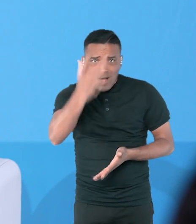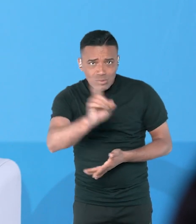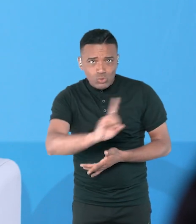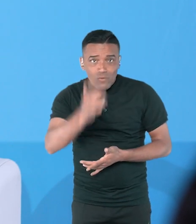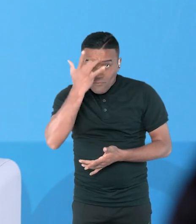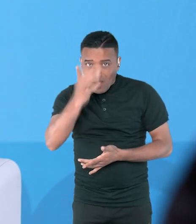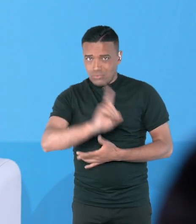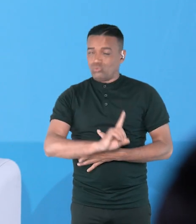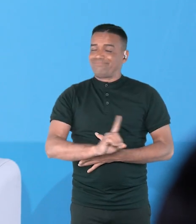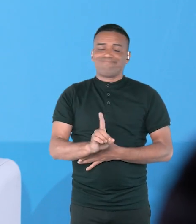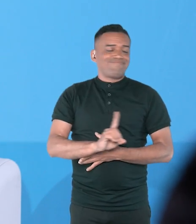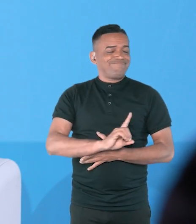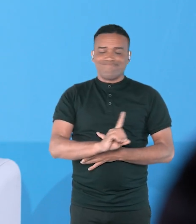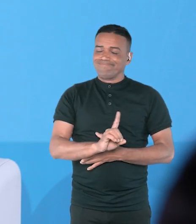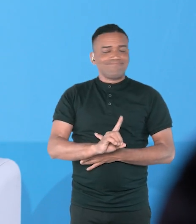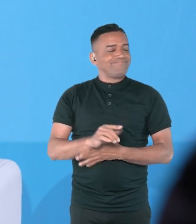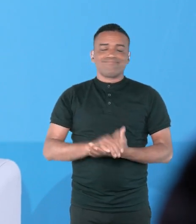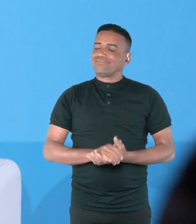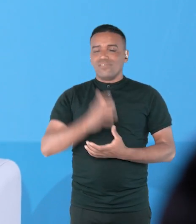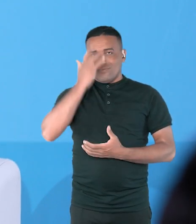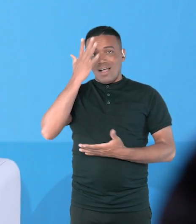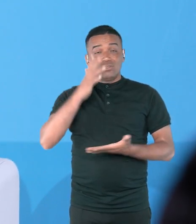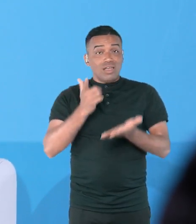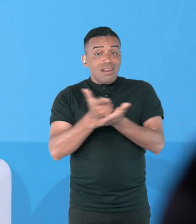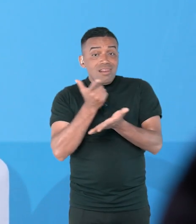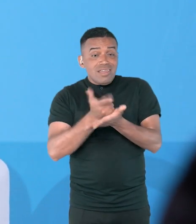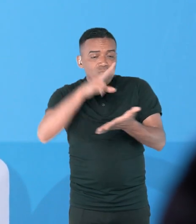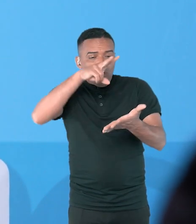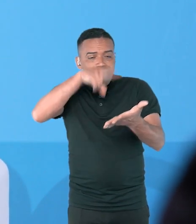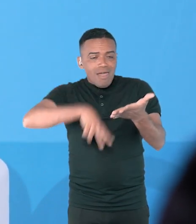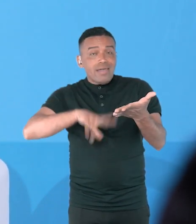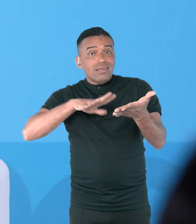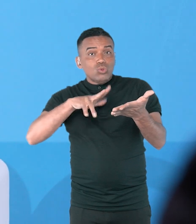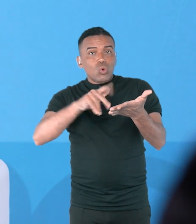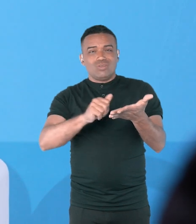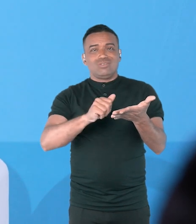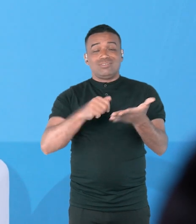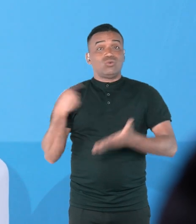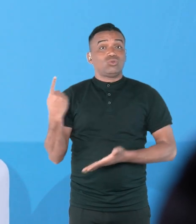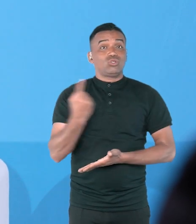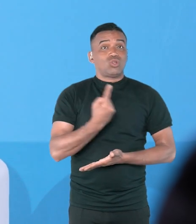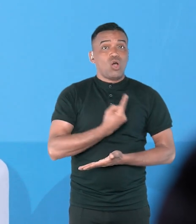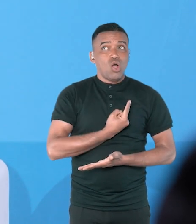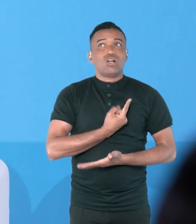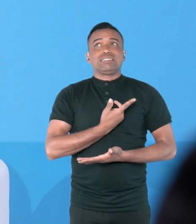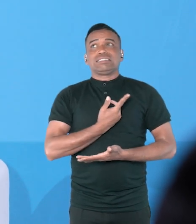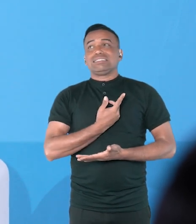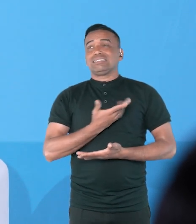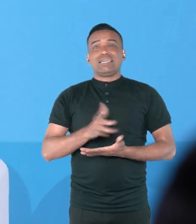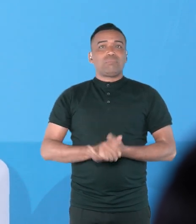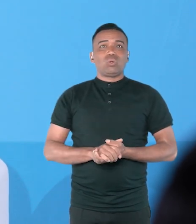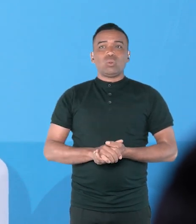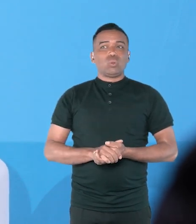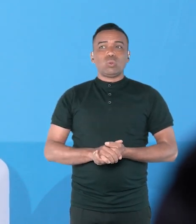fácil não, tá, gente? Não é fácil. Não está fácil ler um livro eu acho que todos nós estamos